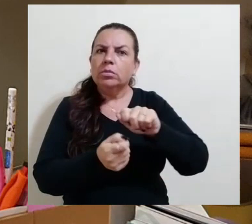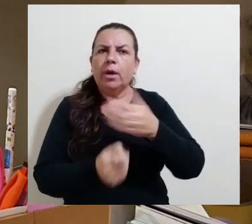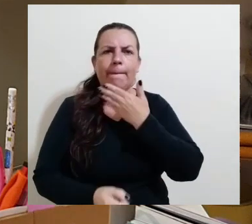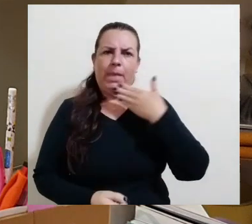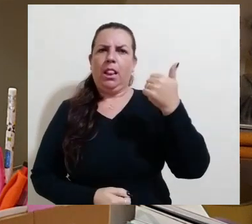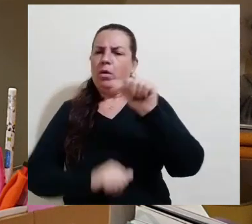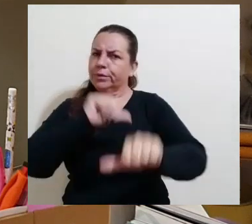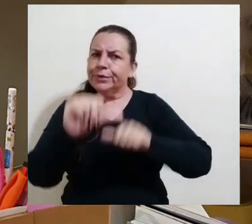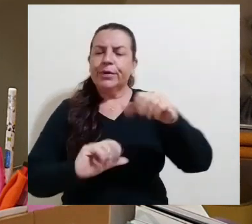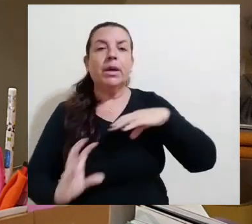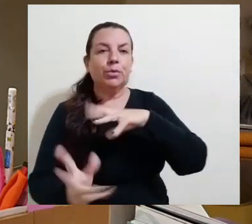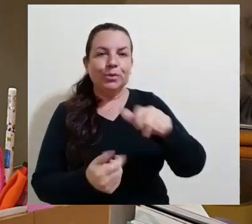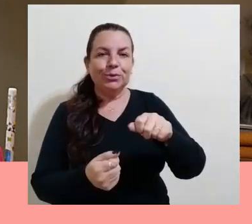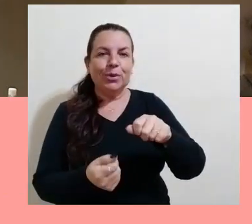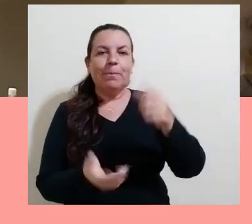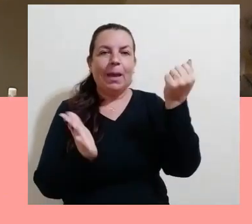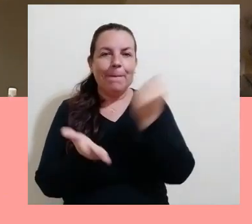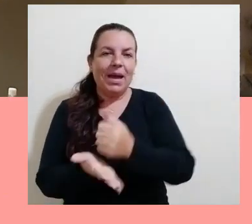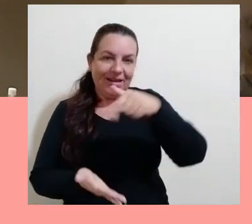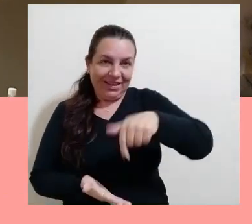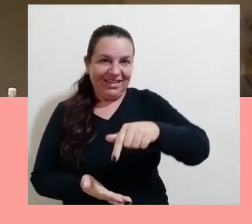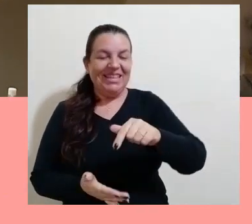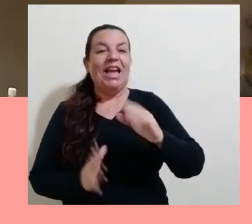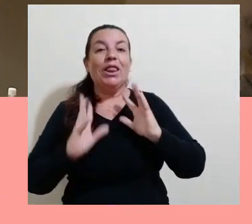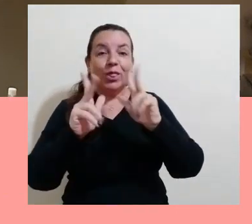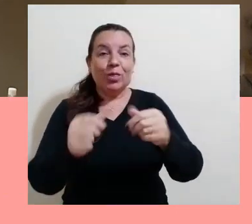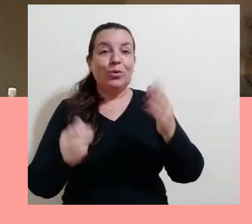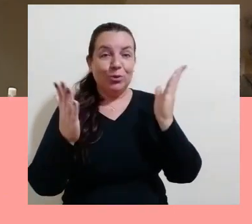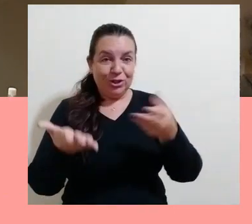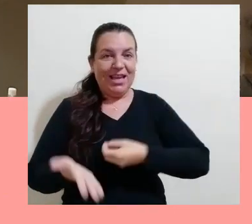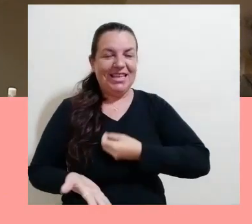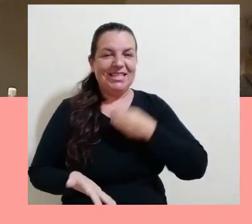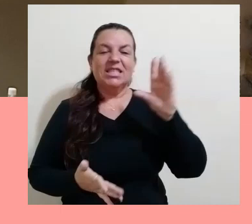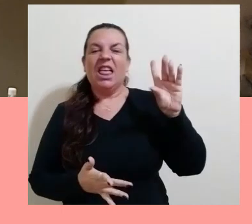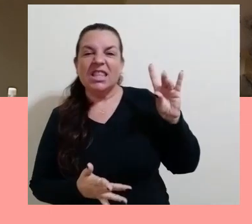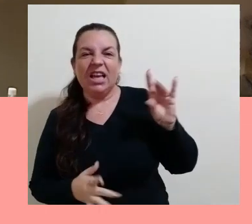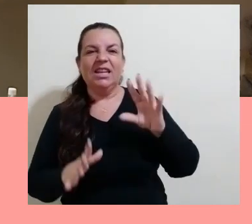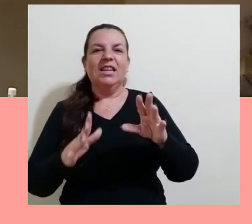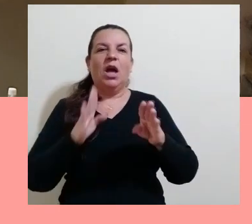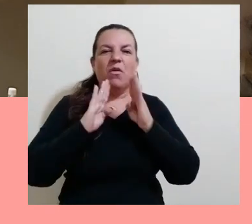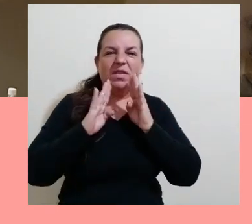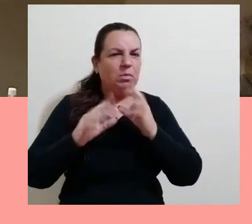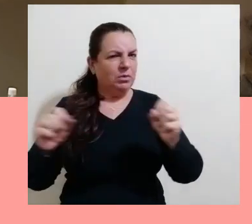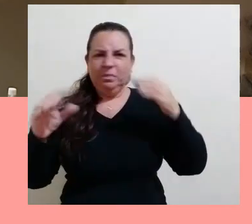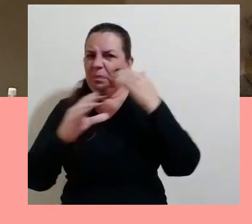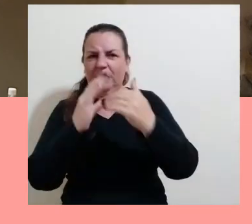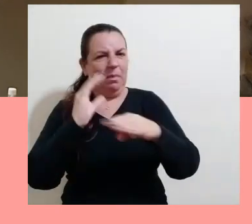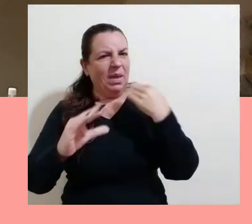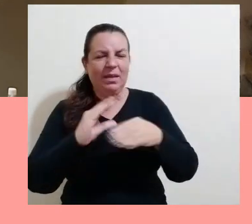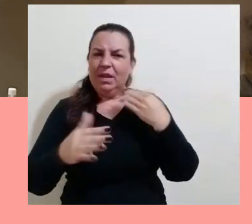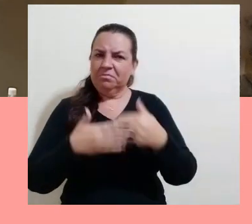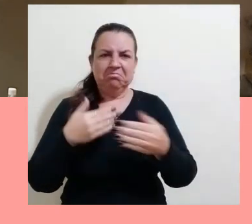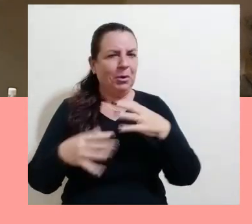por estar ajudando a transformar o mundo marca arroba tudo já existe conecta no facebook no instagram ou manda para gente por direct